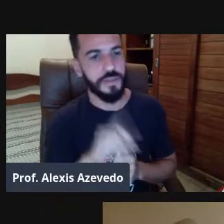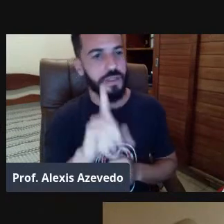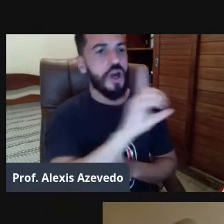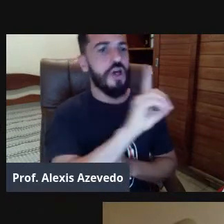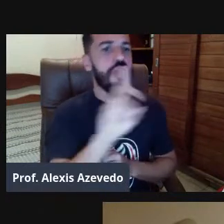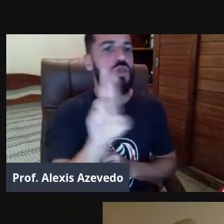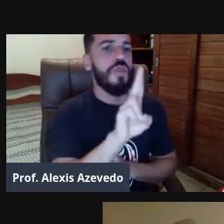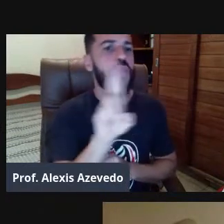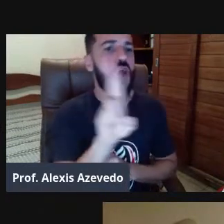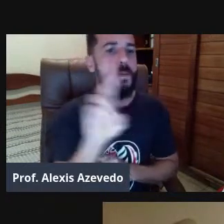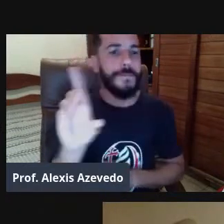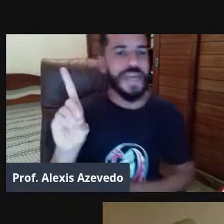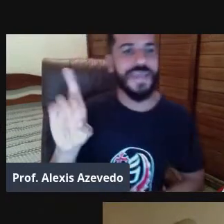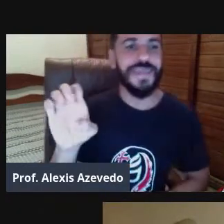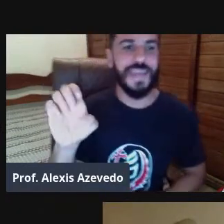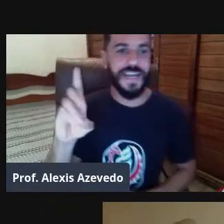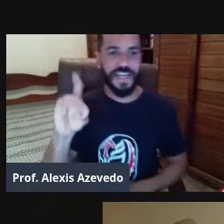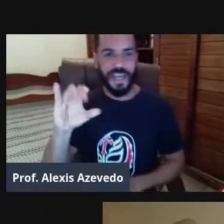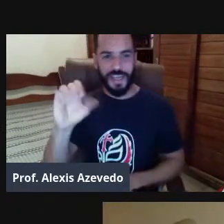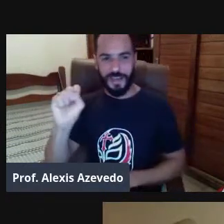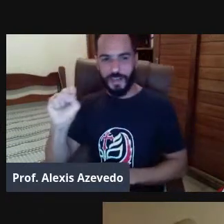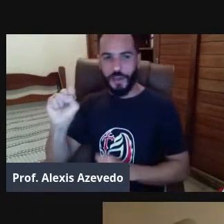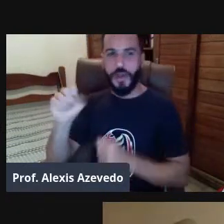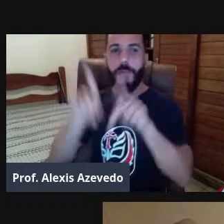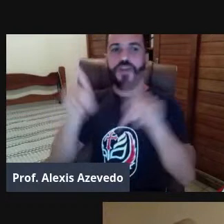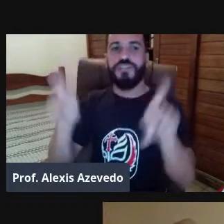sou professora de fotografia na Escola Guinhá,